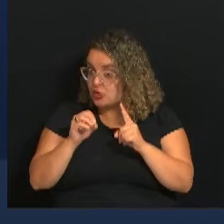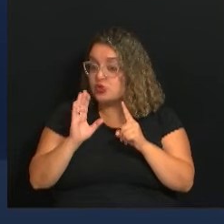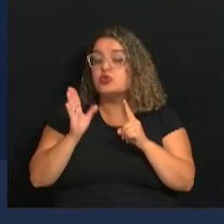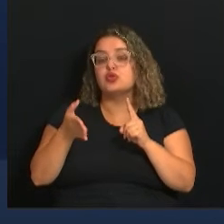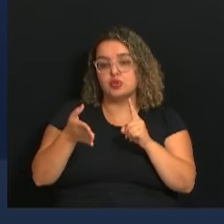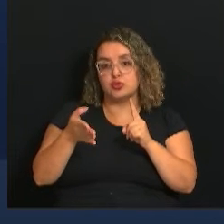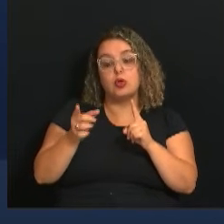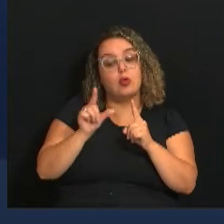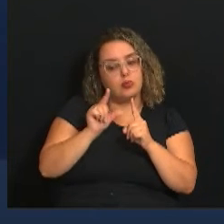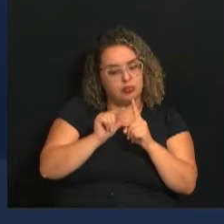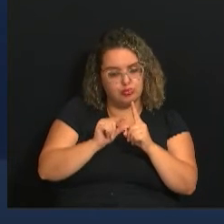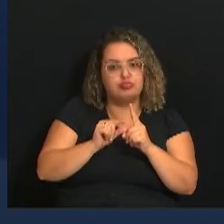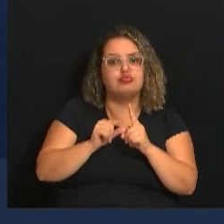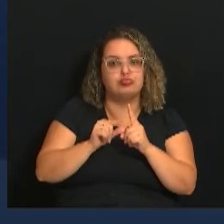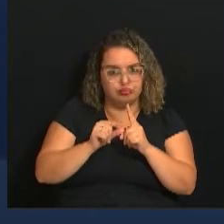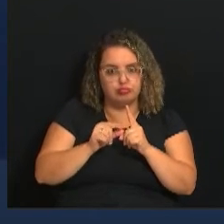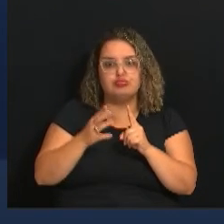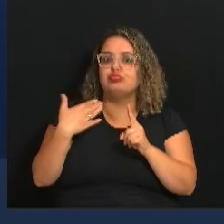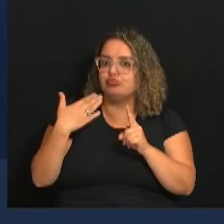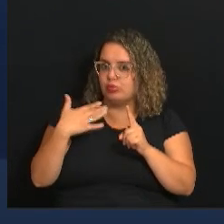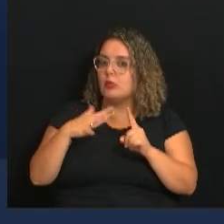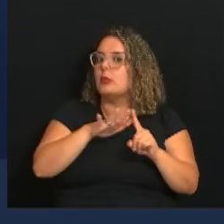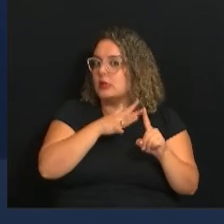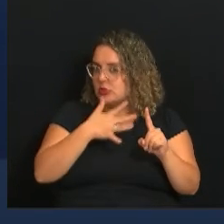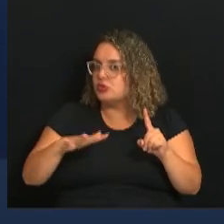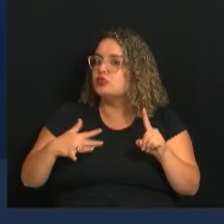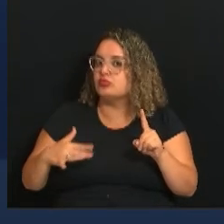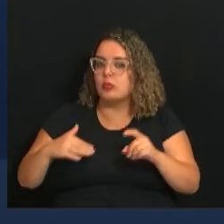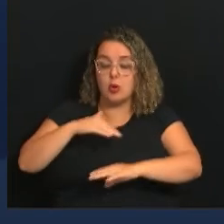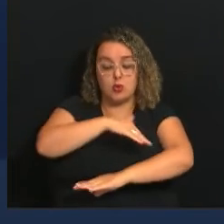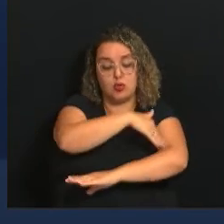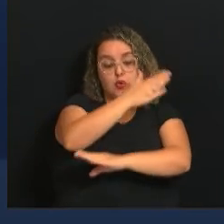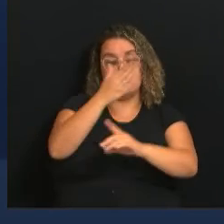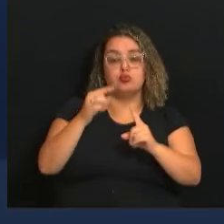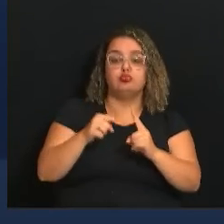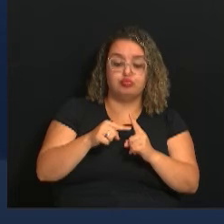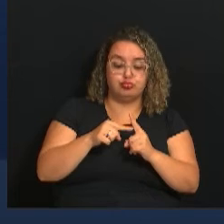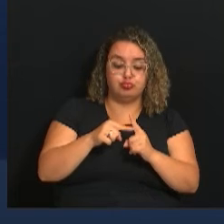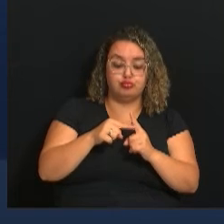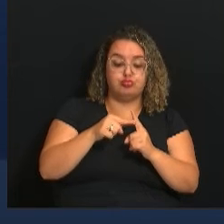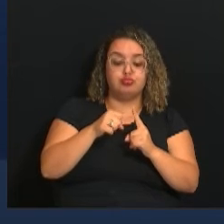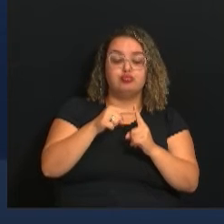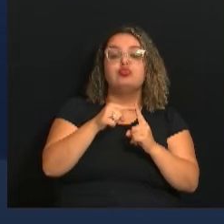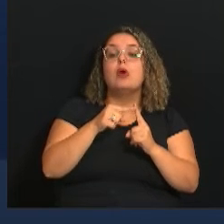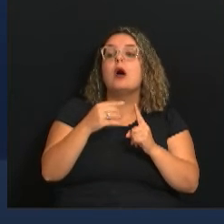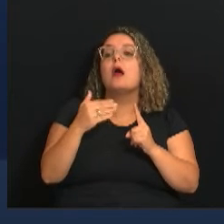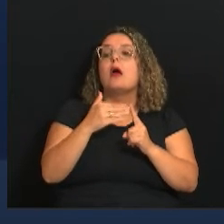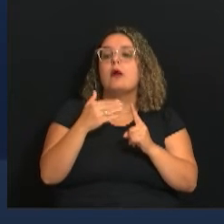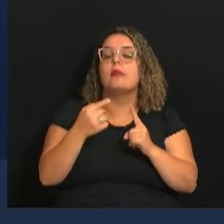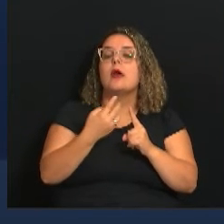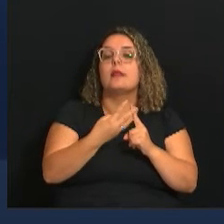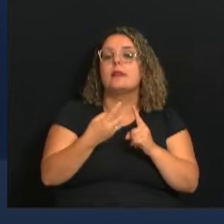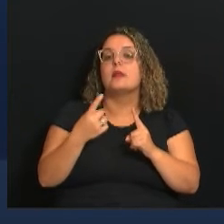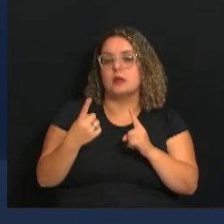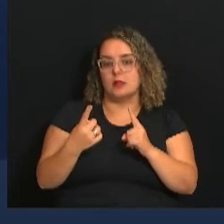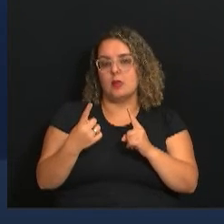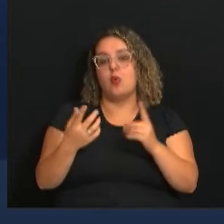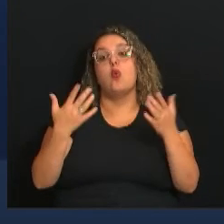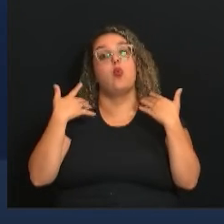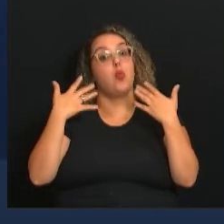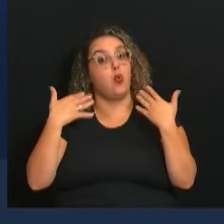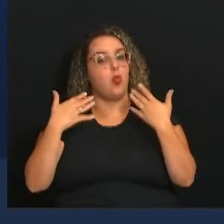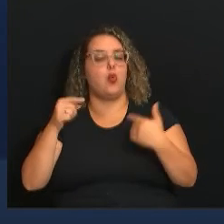Amanhã você não participa do Câmara Notícia, então até quinta-feira. E quinta-feira a gente traz os detalhes de tudo o que aconteceu na